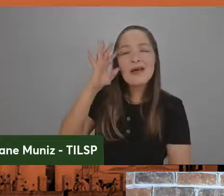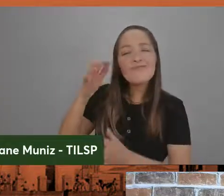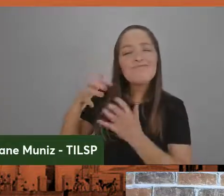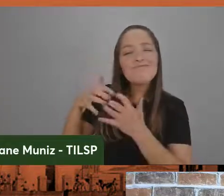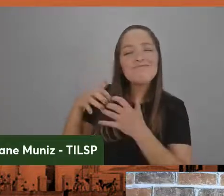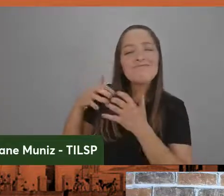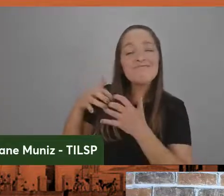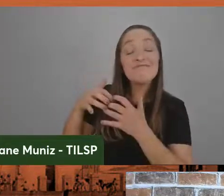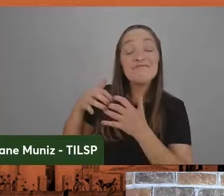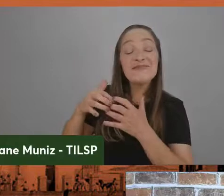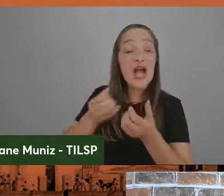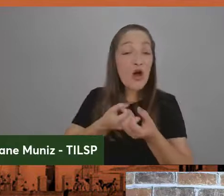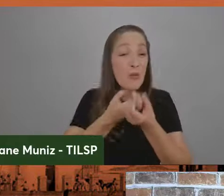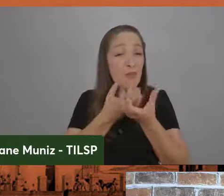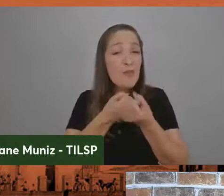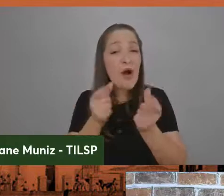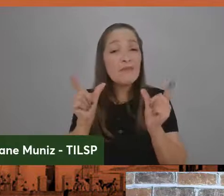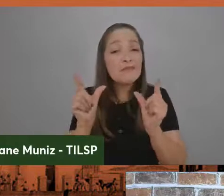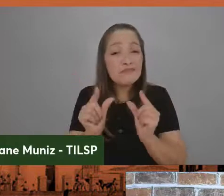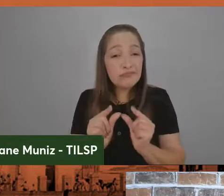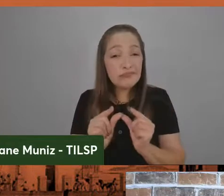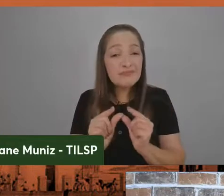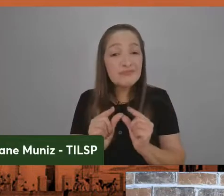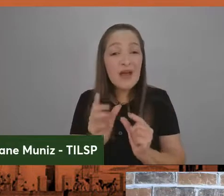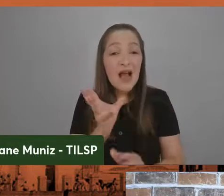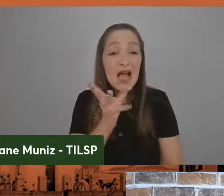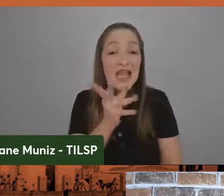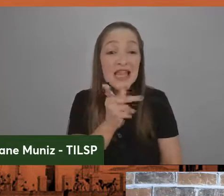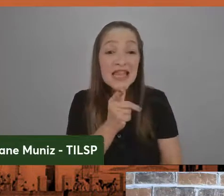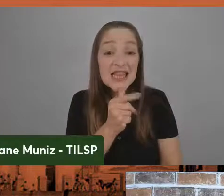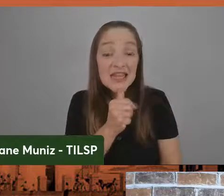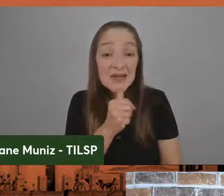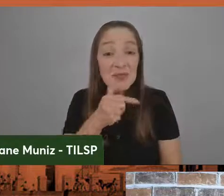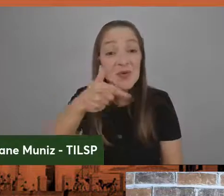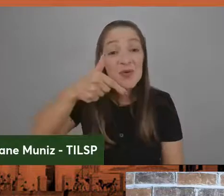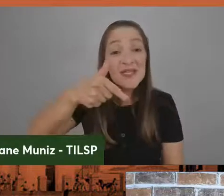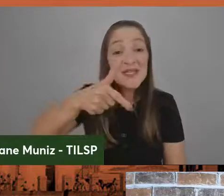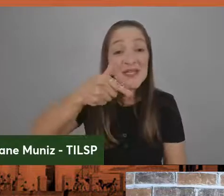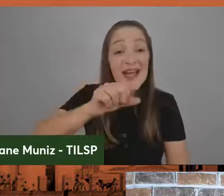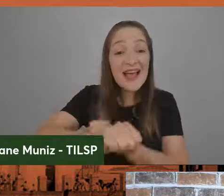relativamente curto, ele demorou mais de 7 anos para escrever.